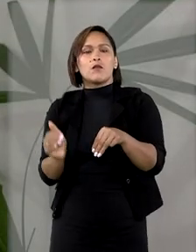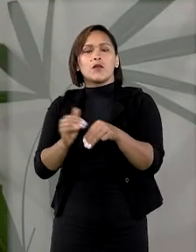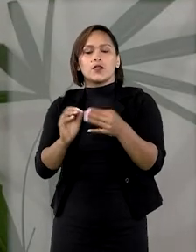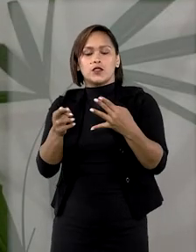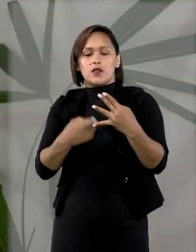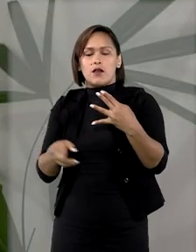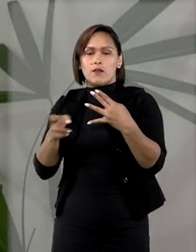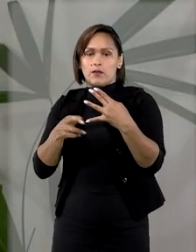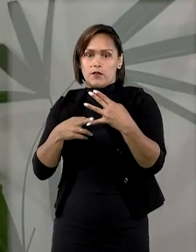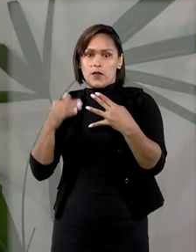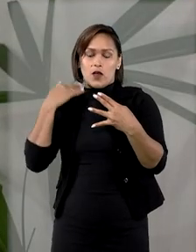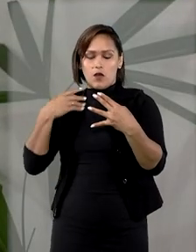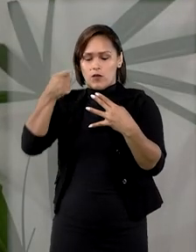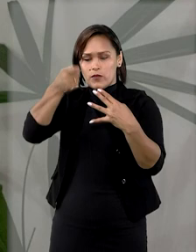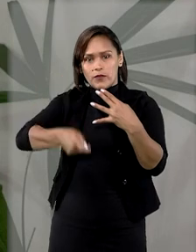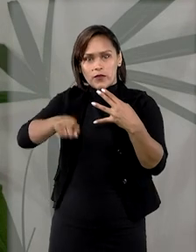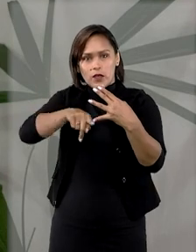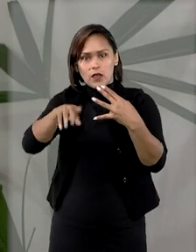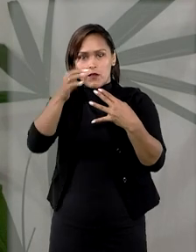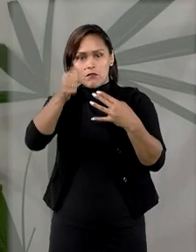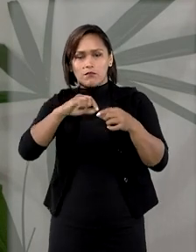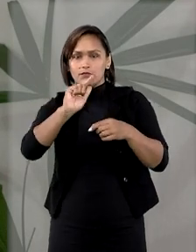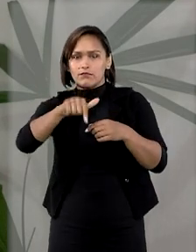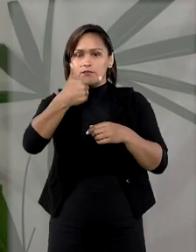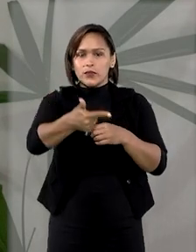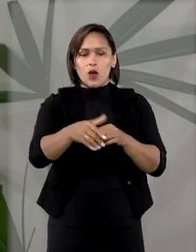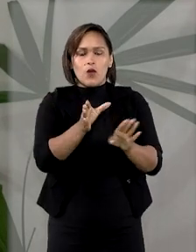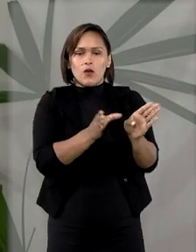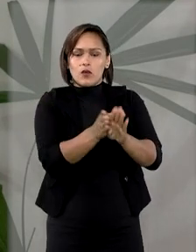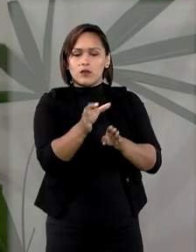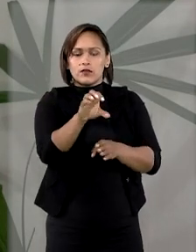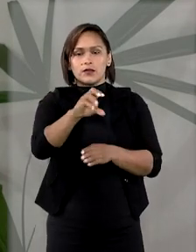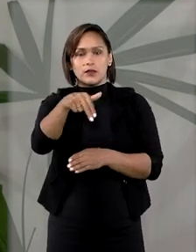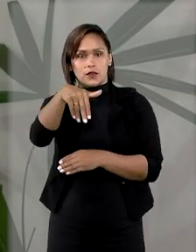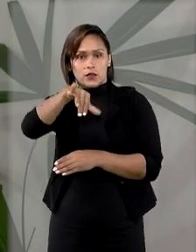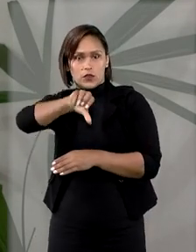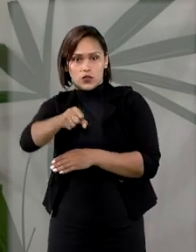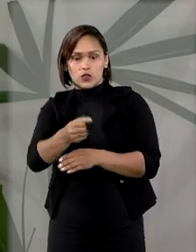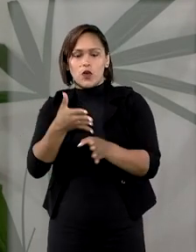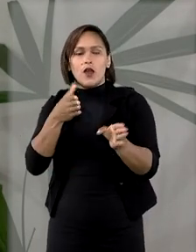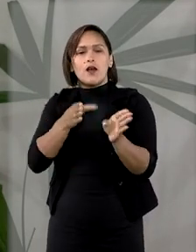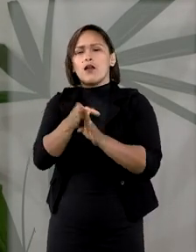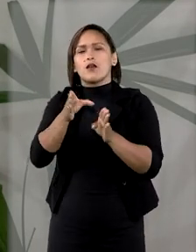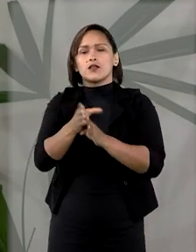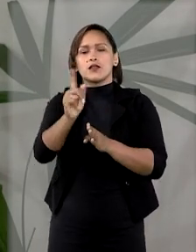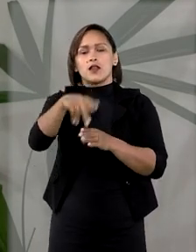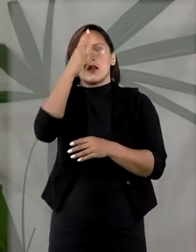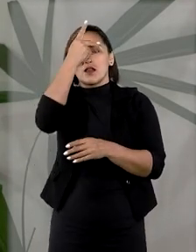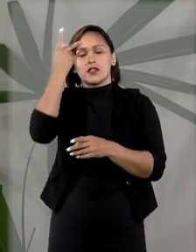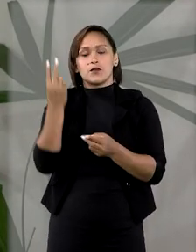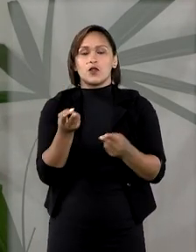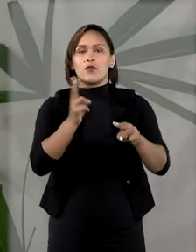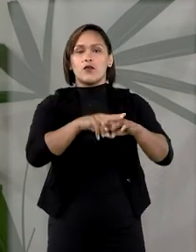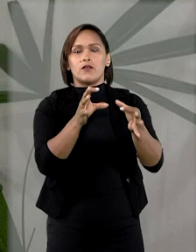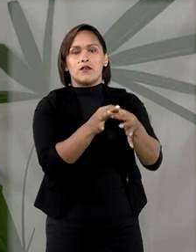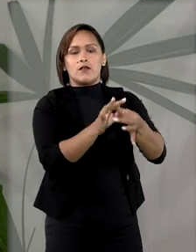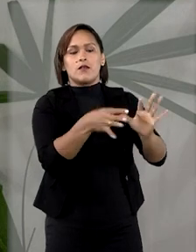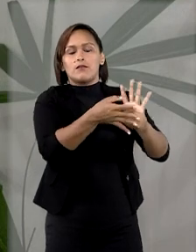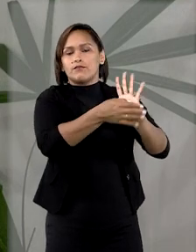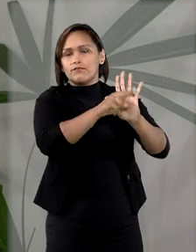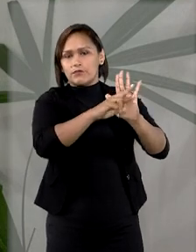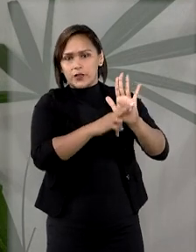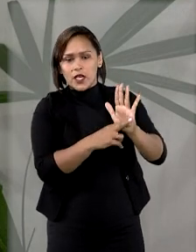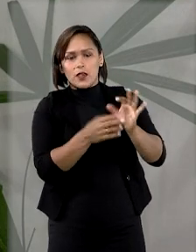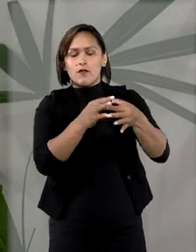primeiro grau considerou o cumprimento da obrigação após o Conselho Nacional de Justiça recomendar que as pessoas em regime aberto